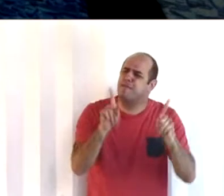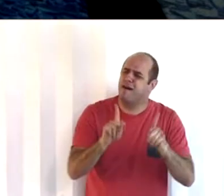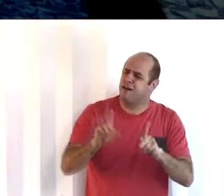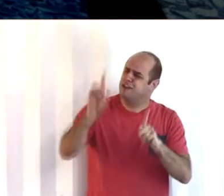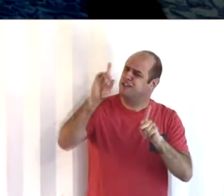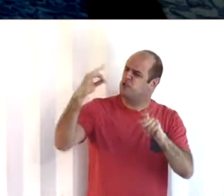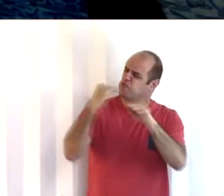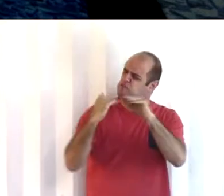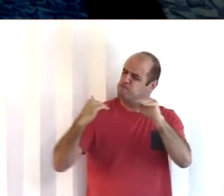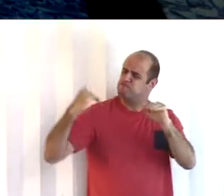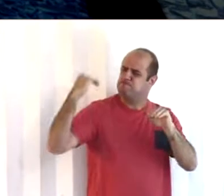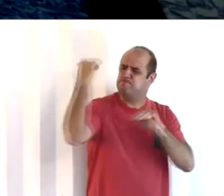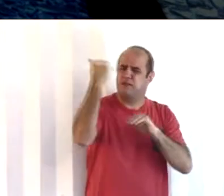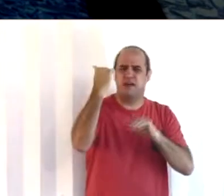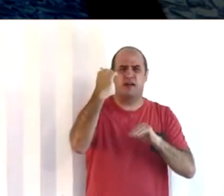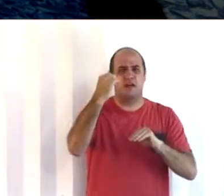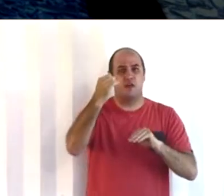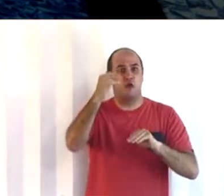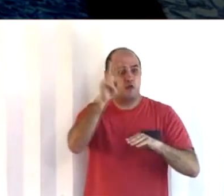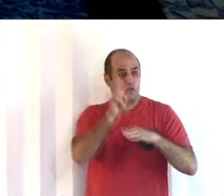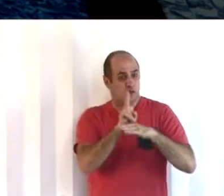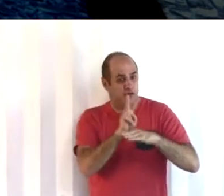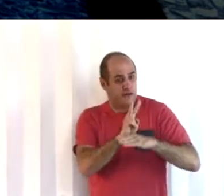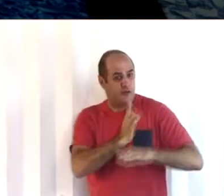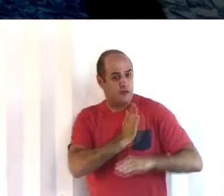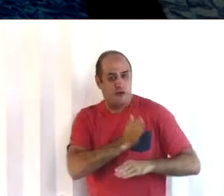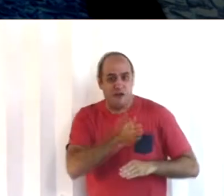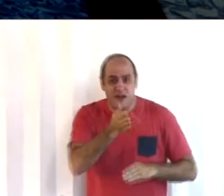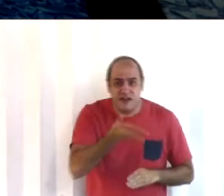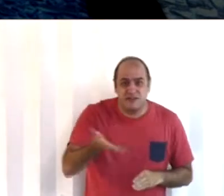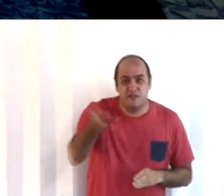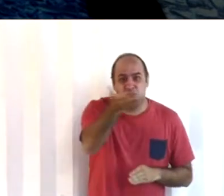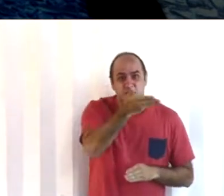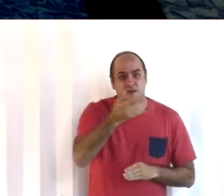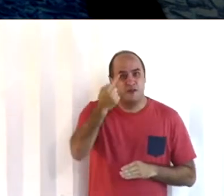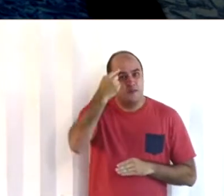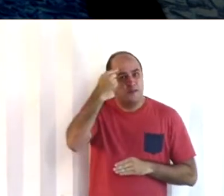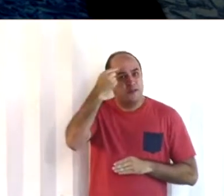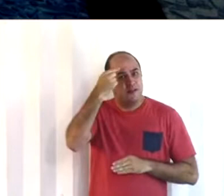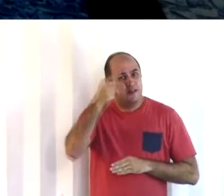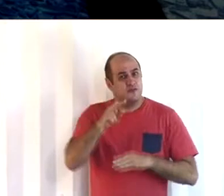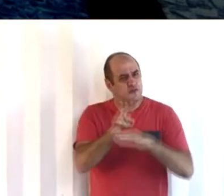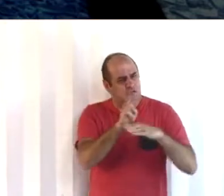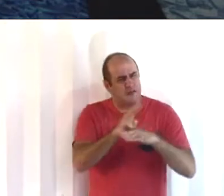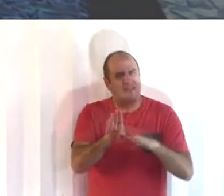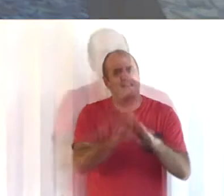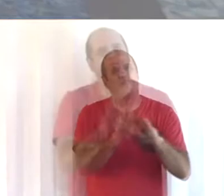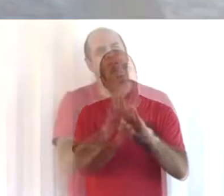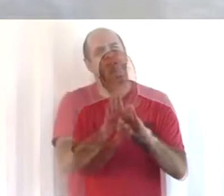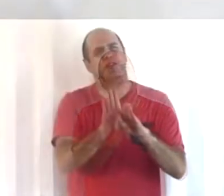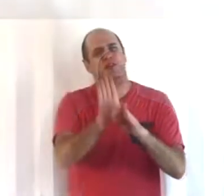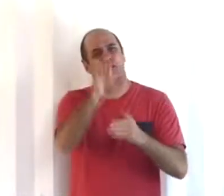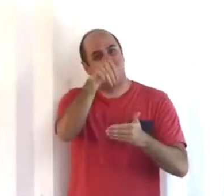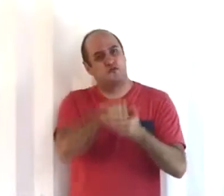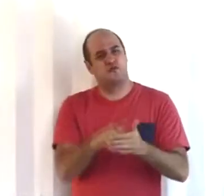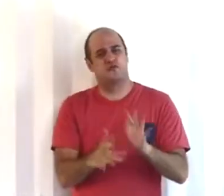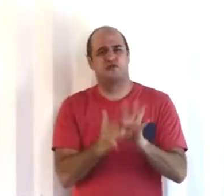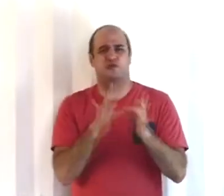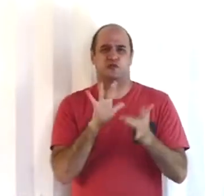todo o entendimento, guardará o vosso coração e a vossa mente em Cristo